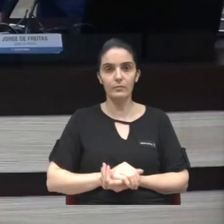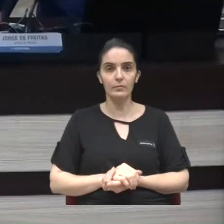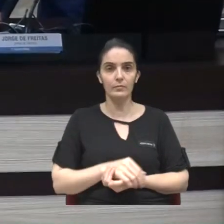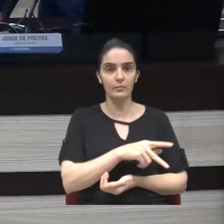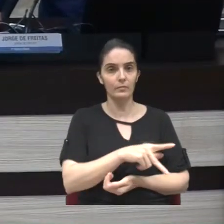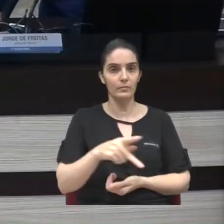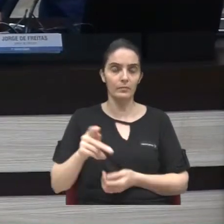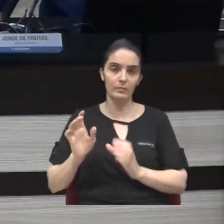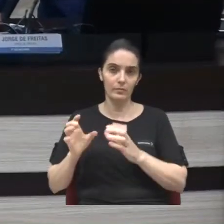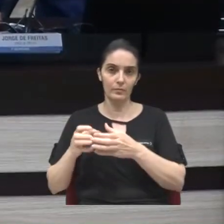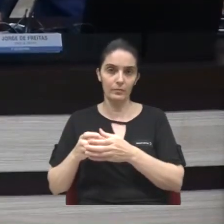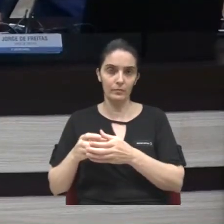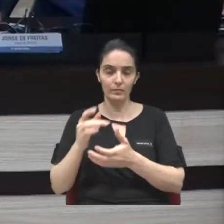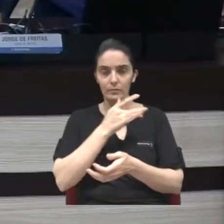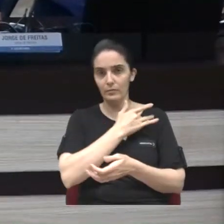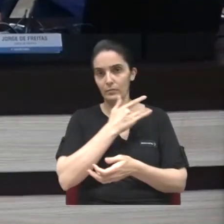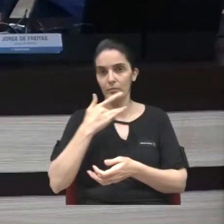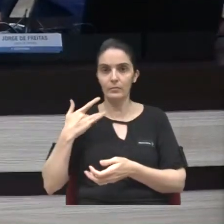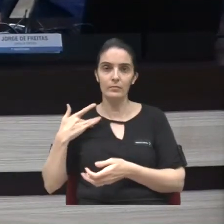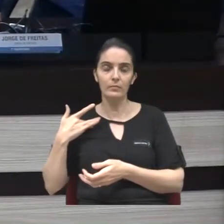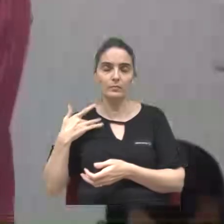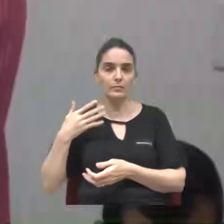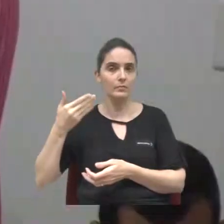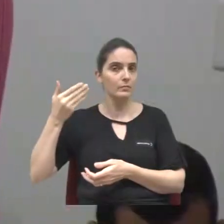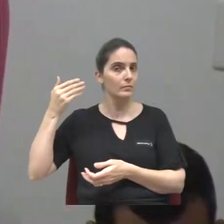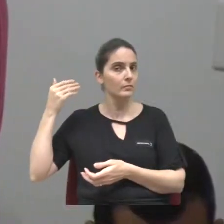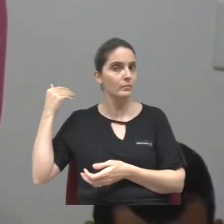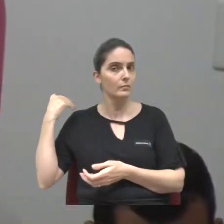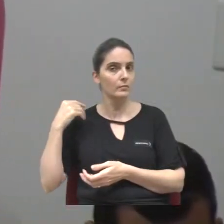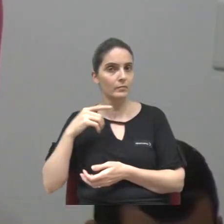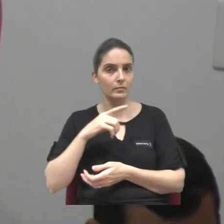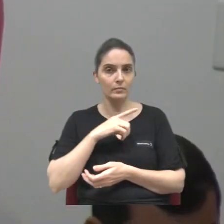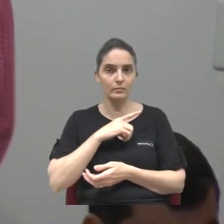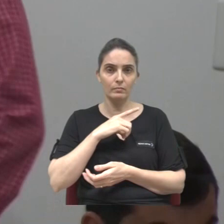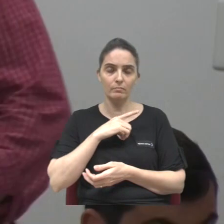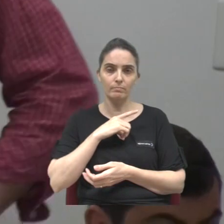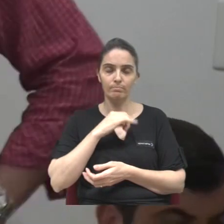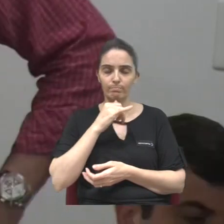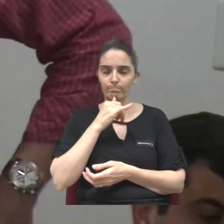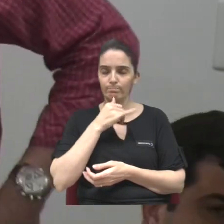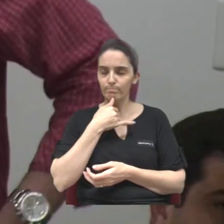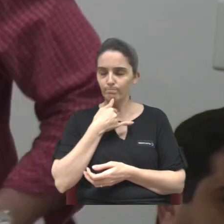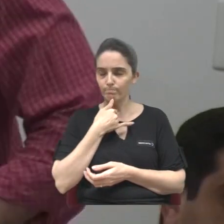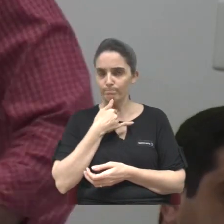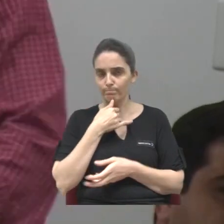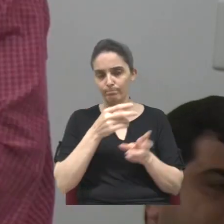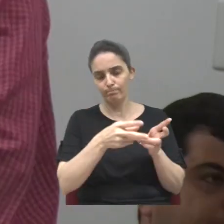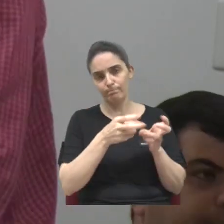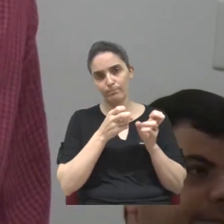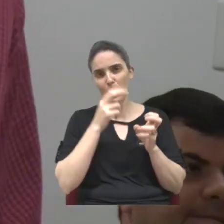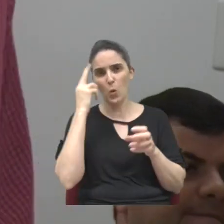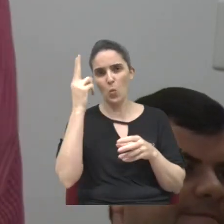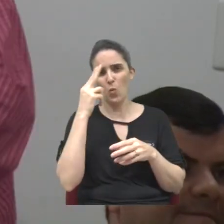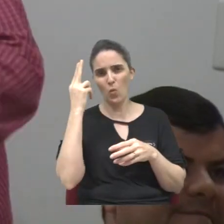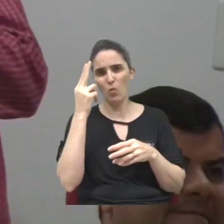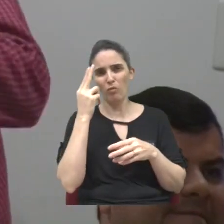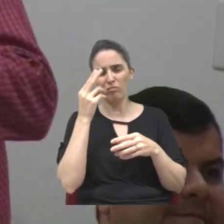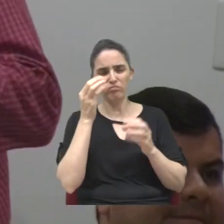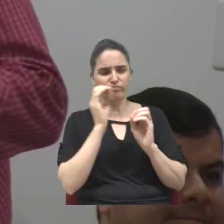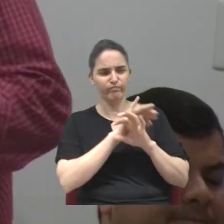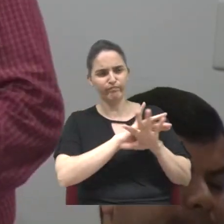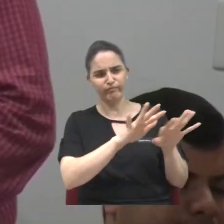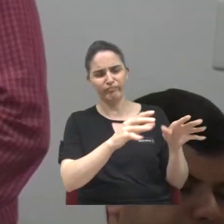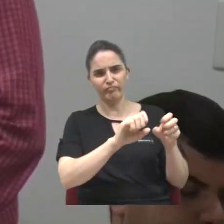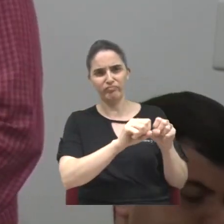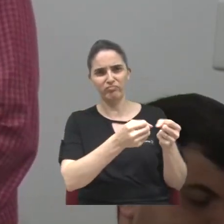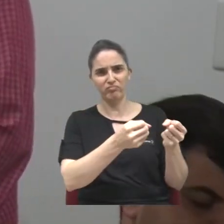Saúde, na época a gente teve o desprazer de ver a situação que estavam as ambulâncias da nossa cidade.